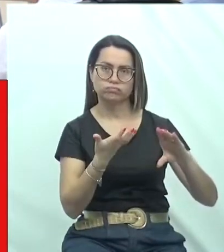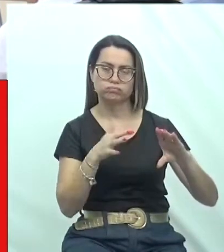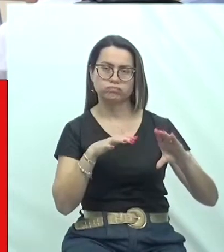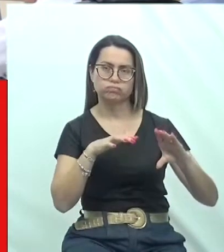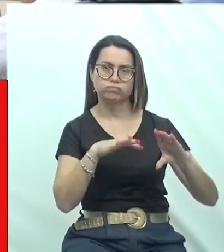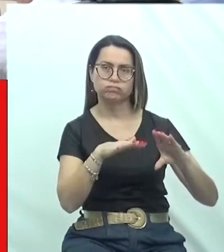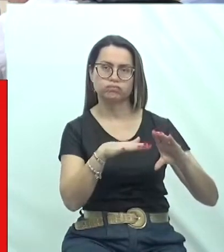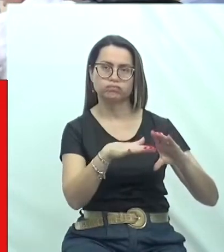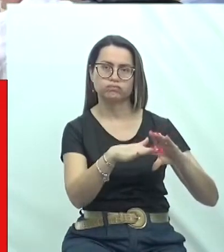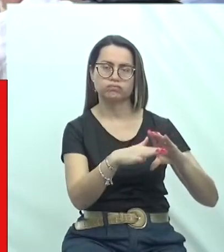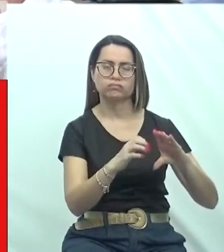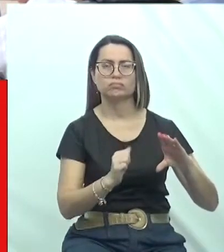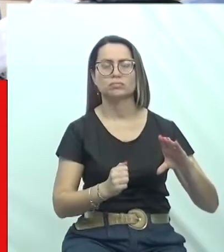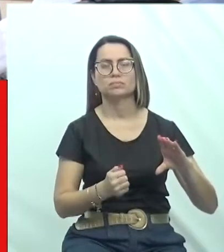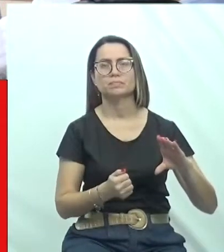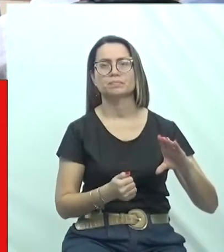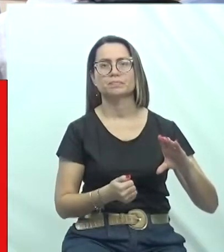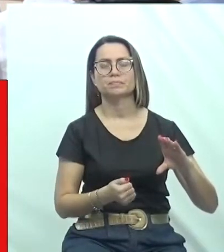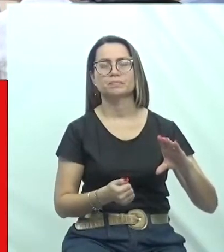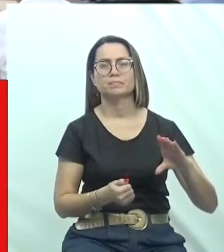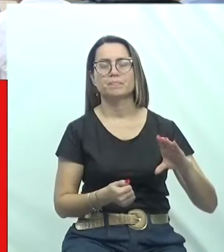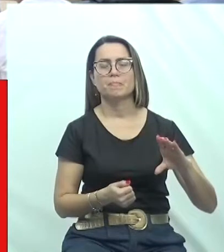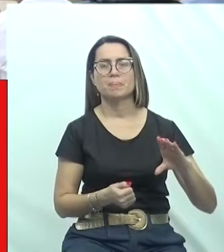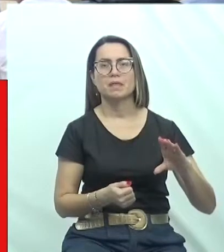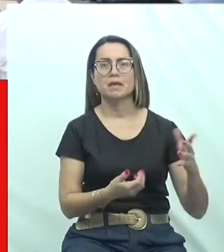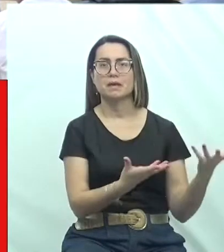maioria de nós, né, os consumidores,